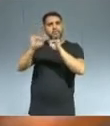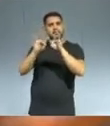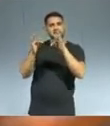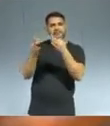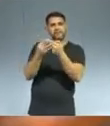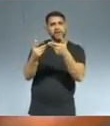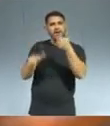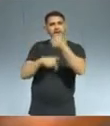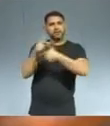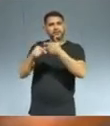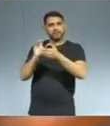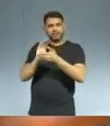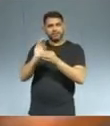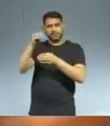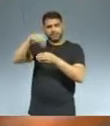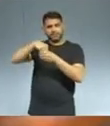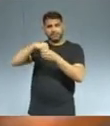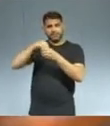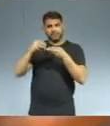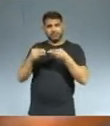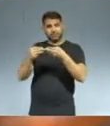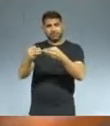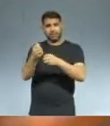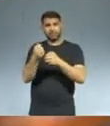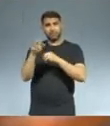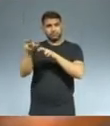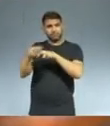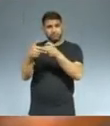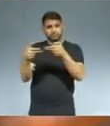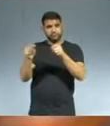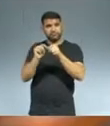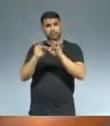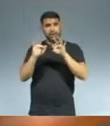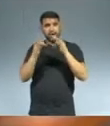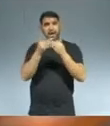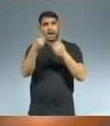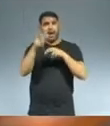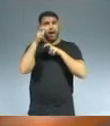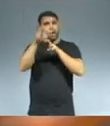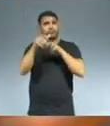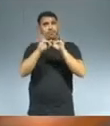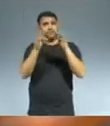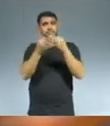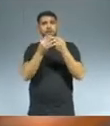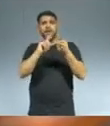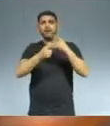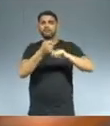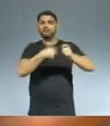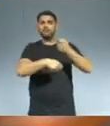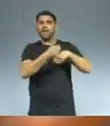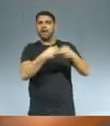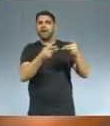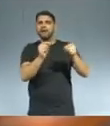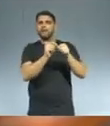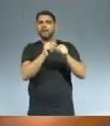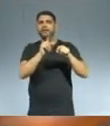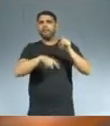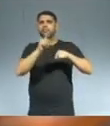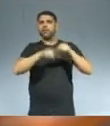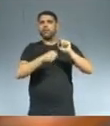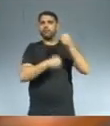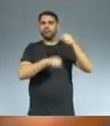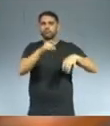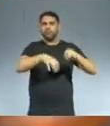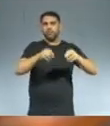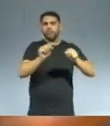agricultura familiar que nós estamos trabalhando dentro do Ministério da Agricultura é aquela Agricultura Familiar de mercado aquela Agricultura Familiar